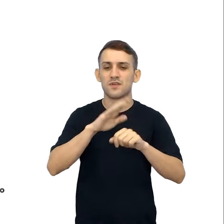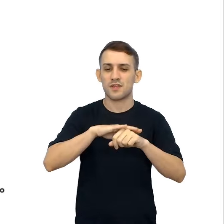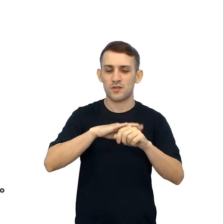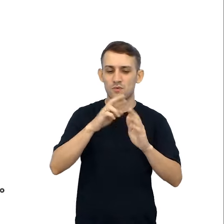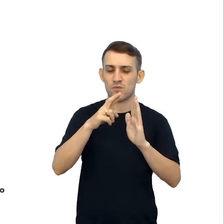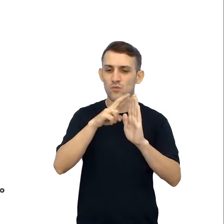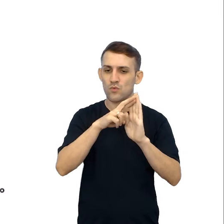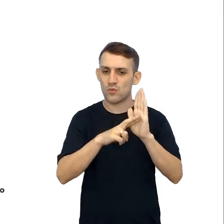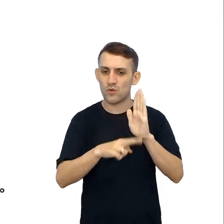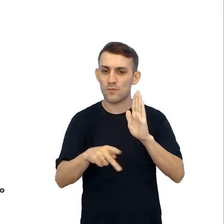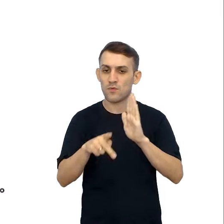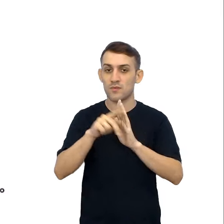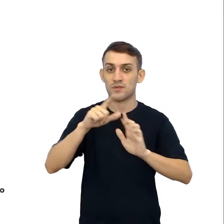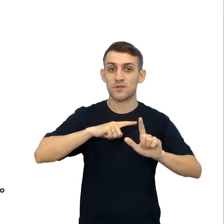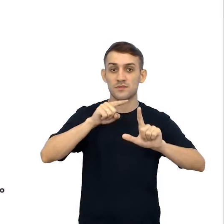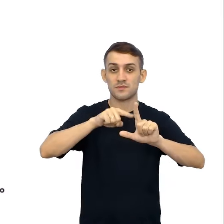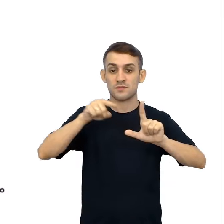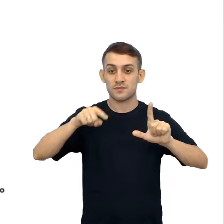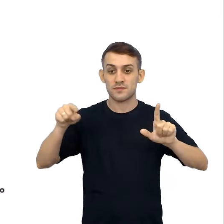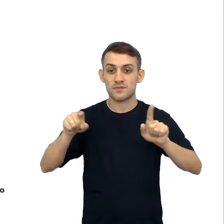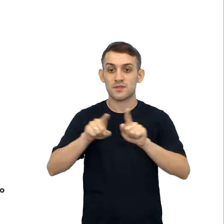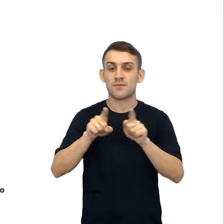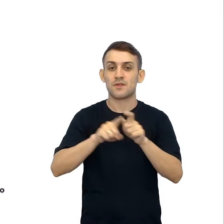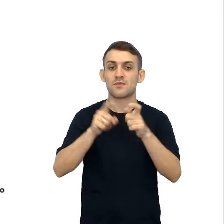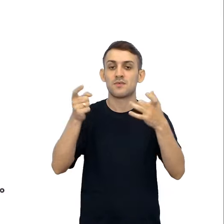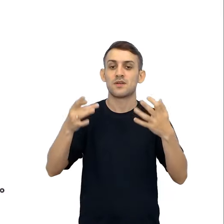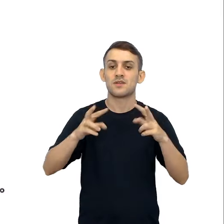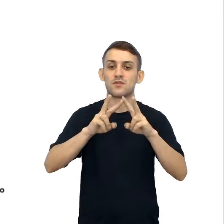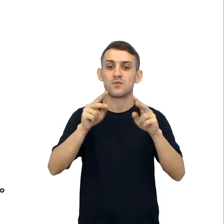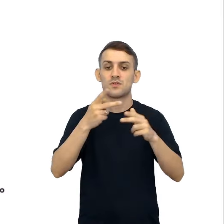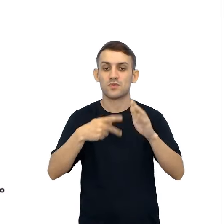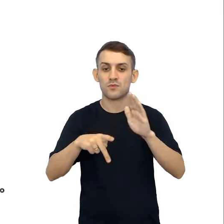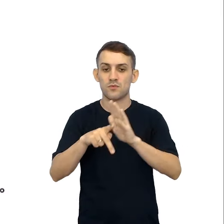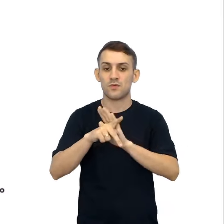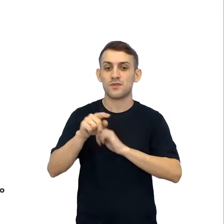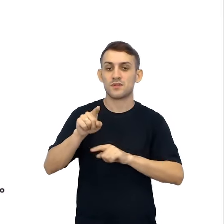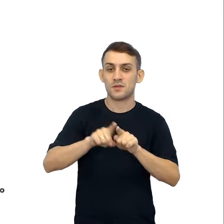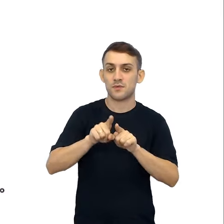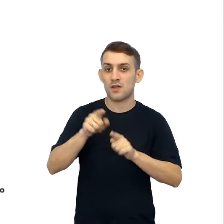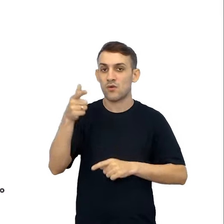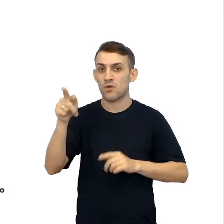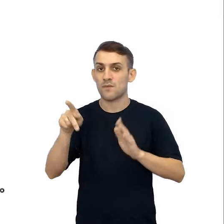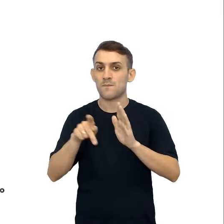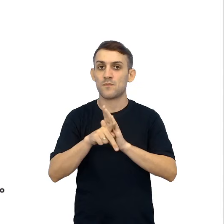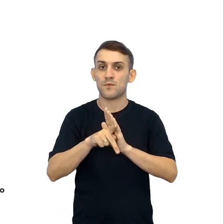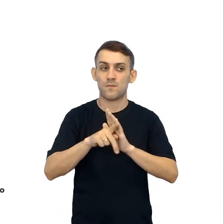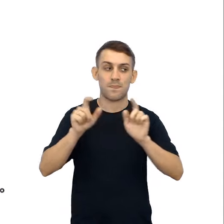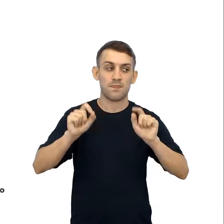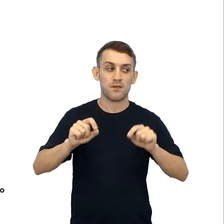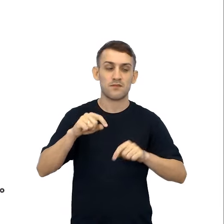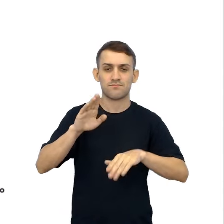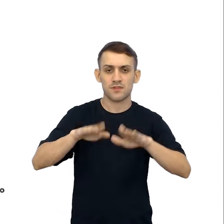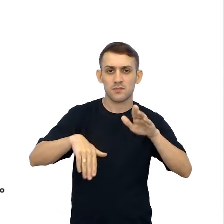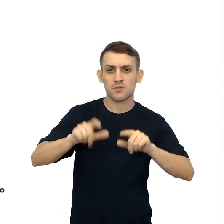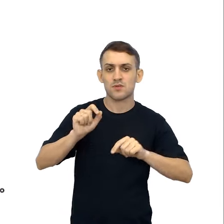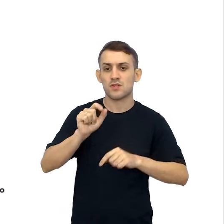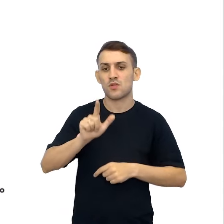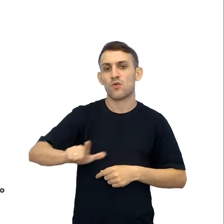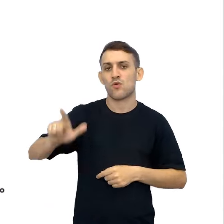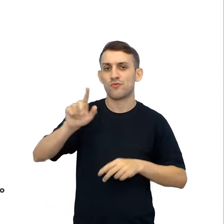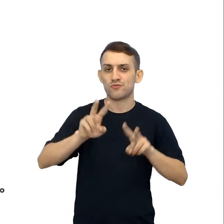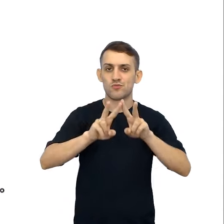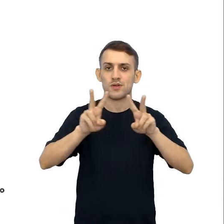contendo gráficos e interpretação das medidas de tendência central e das medidas de dispersão, aí dependendo, claro, da